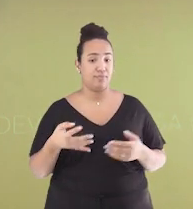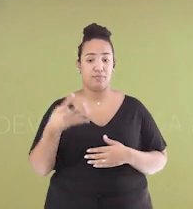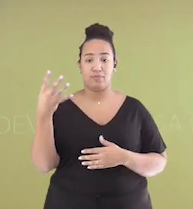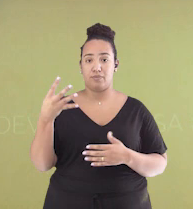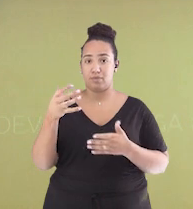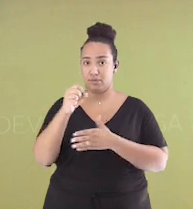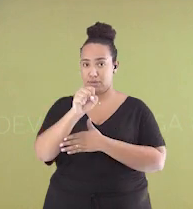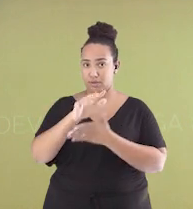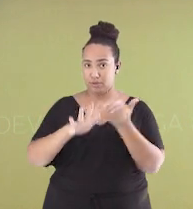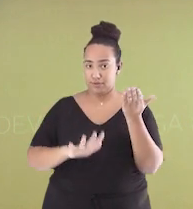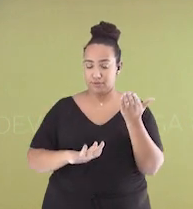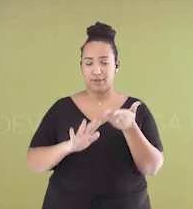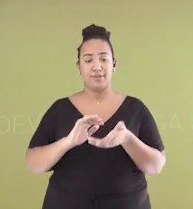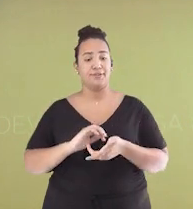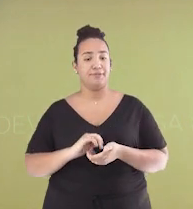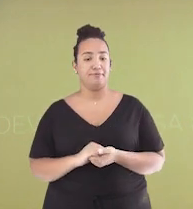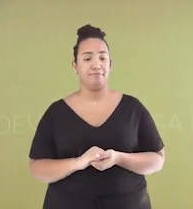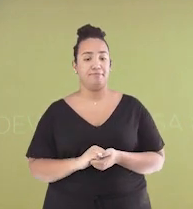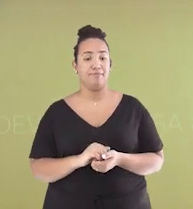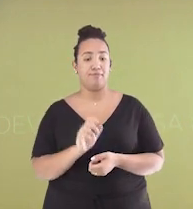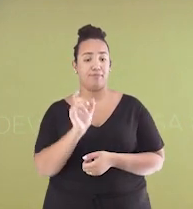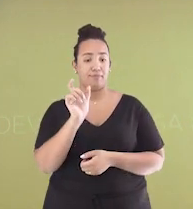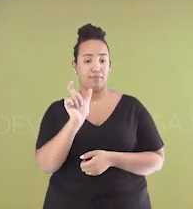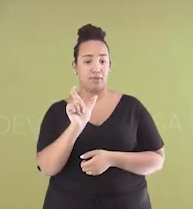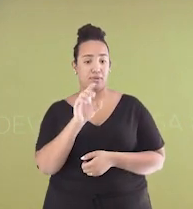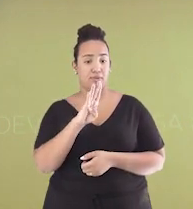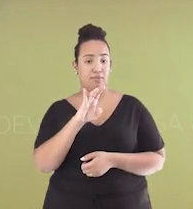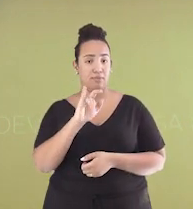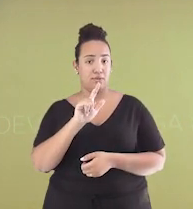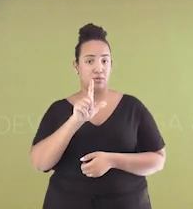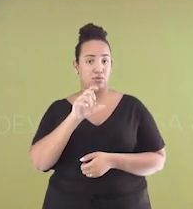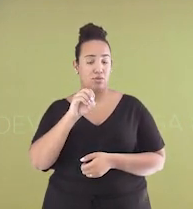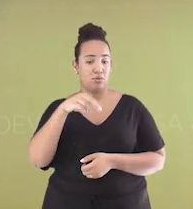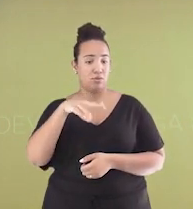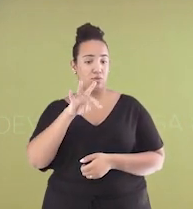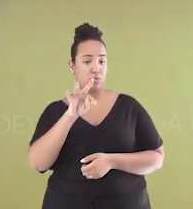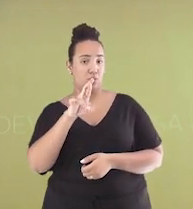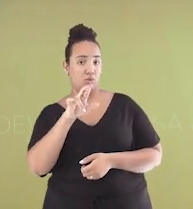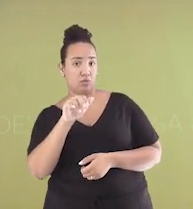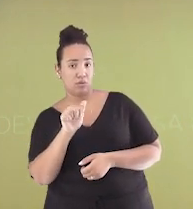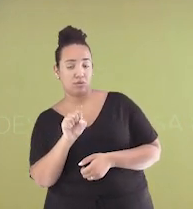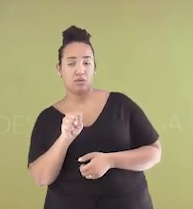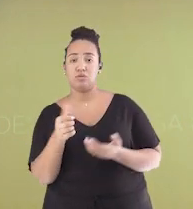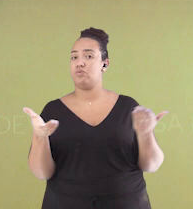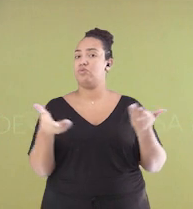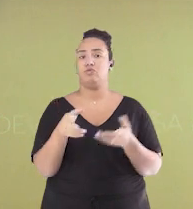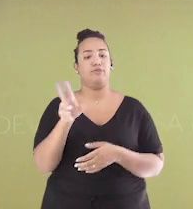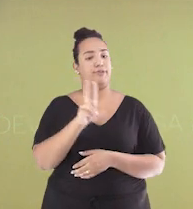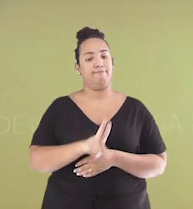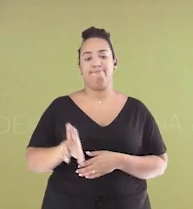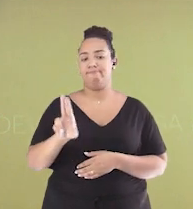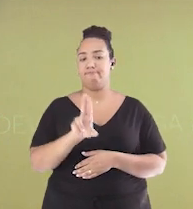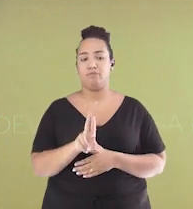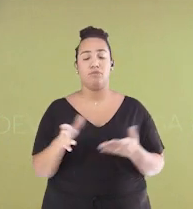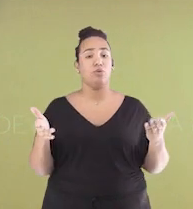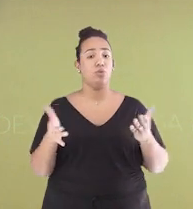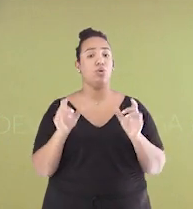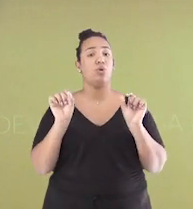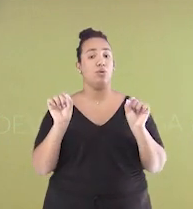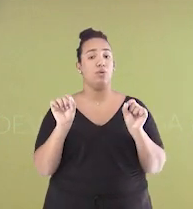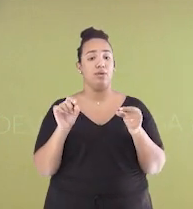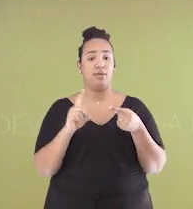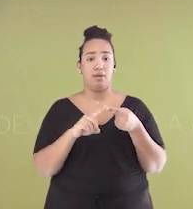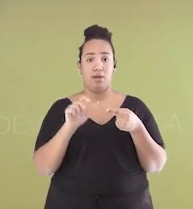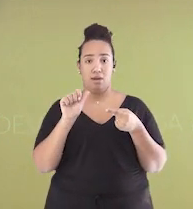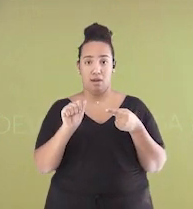de número 4. A palavra pilontras caiu em desuso na língua portuguesa. Ela é considerada,